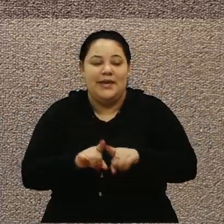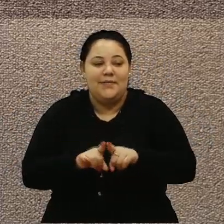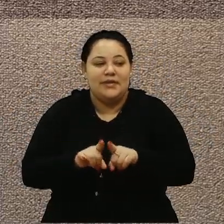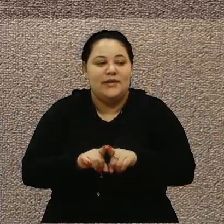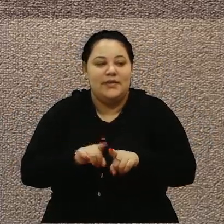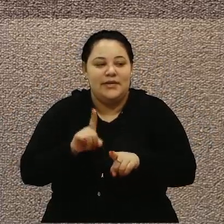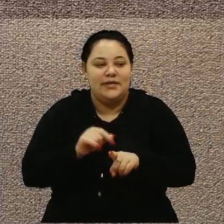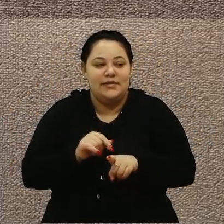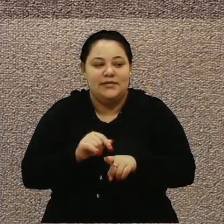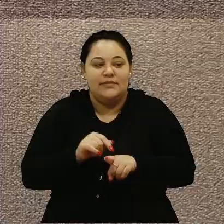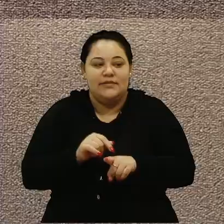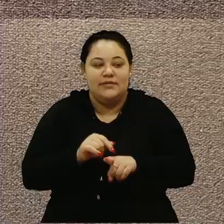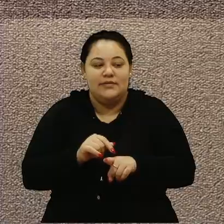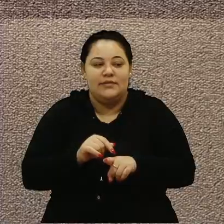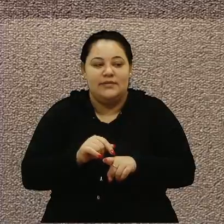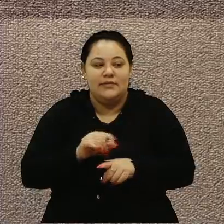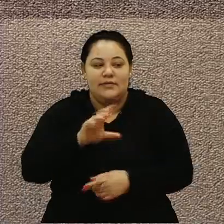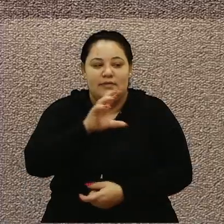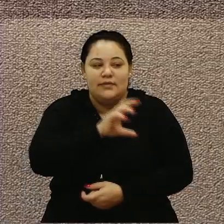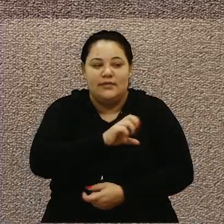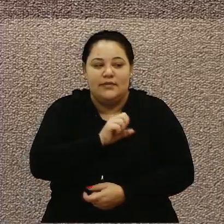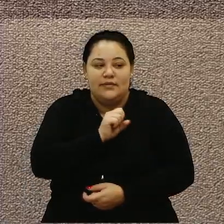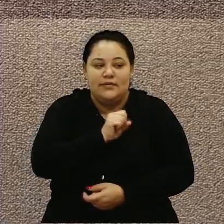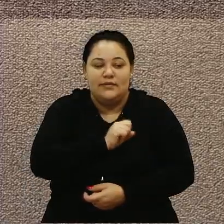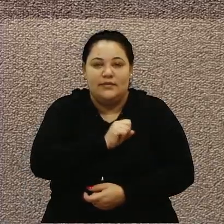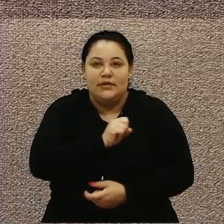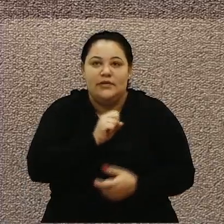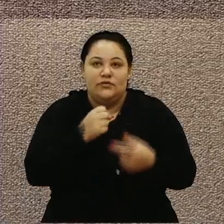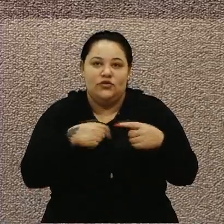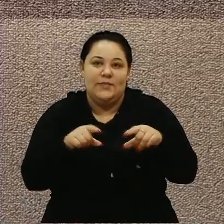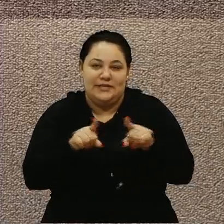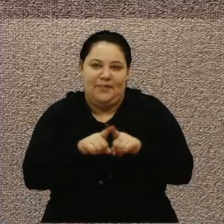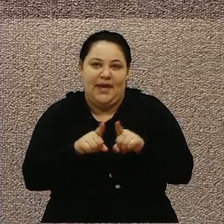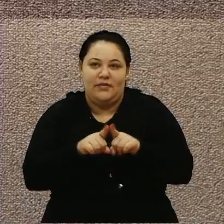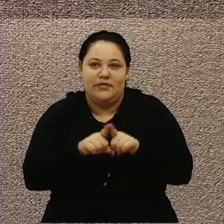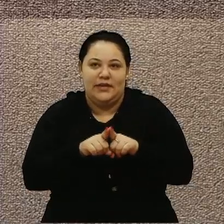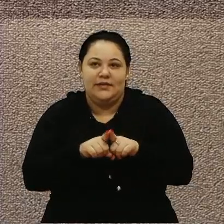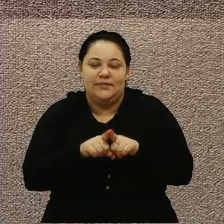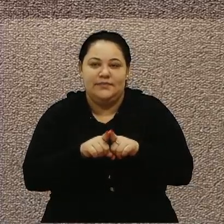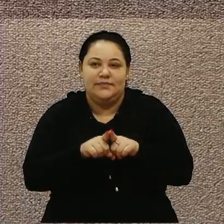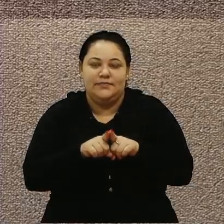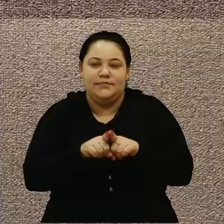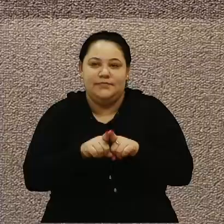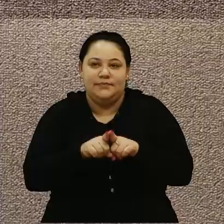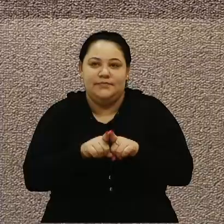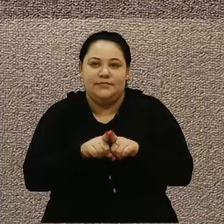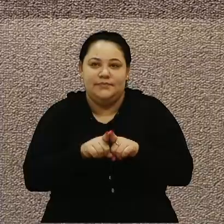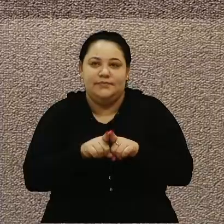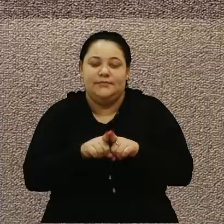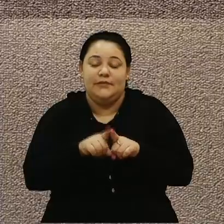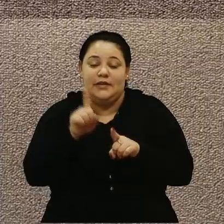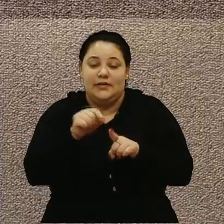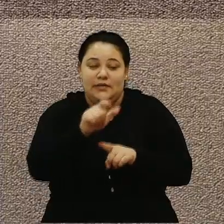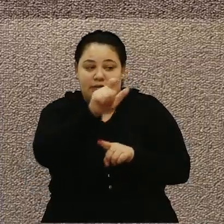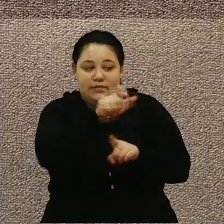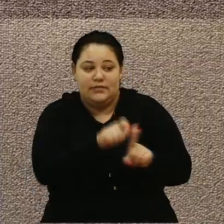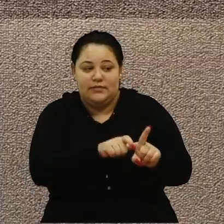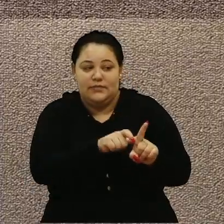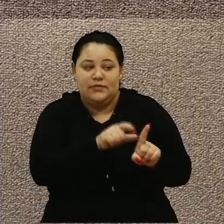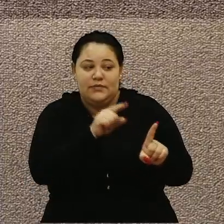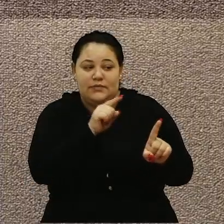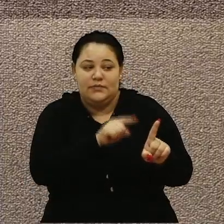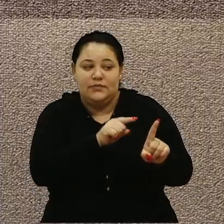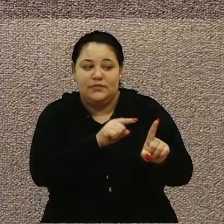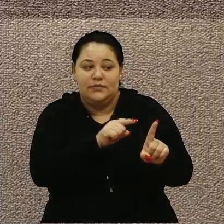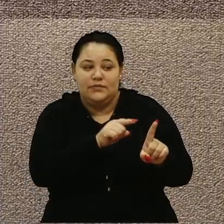vem miserere, compaixão, cordia, coração. É a compaixão que vem do coração. Então, essa é uma pessoa que fez a